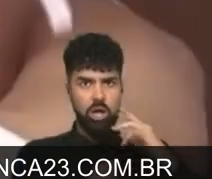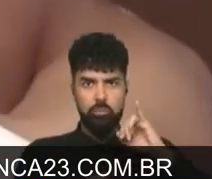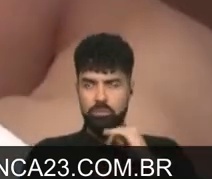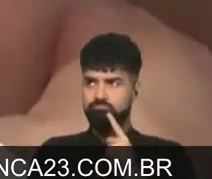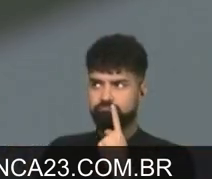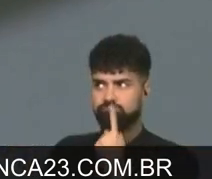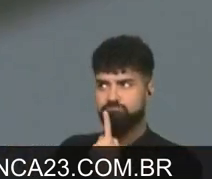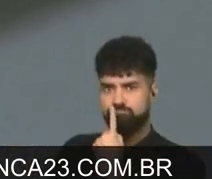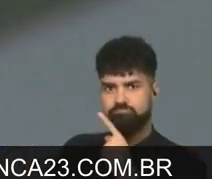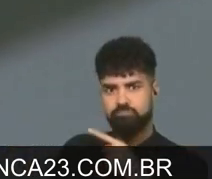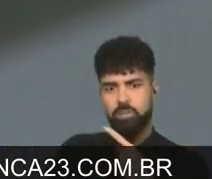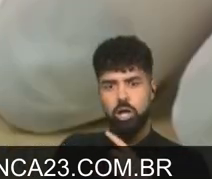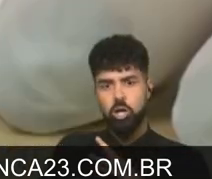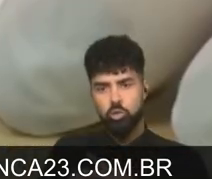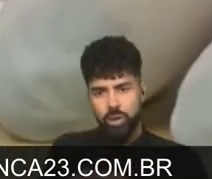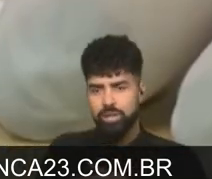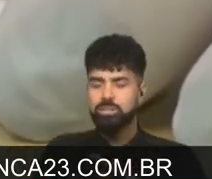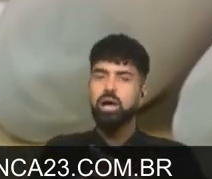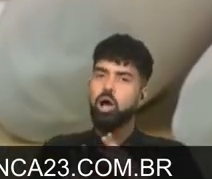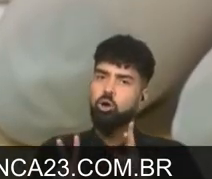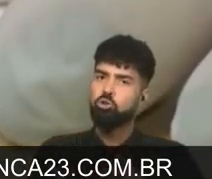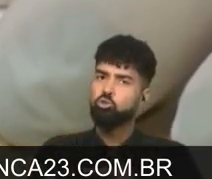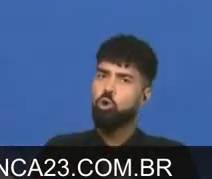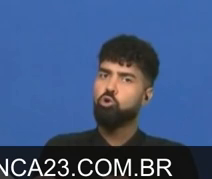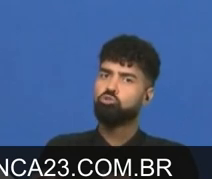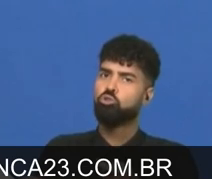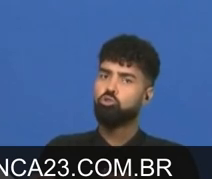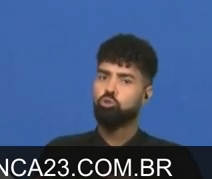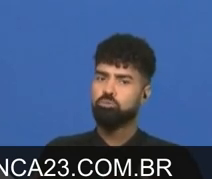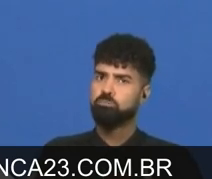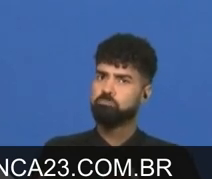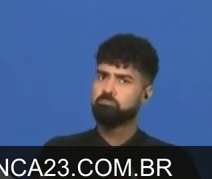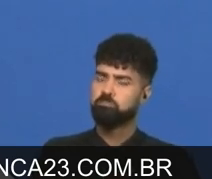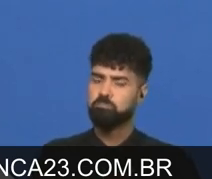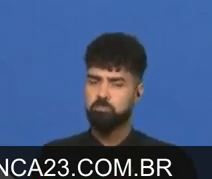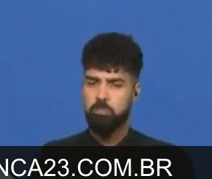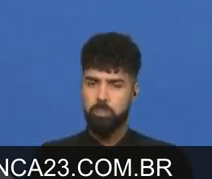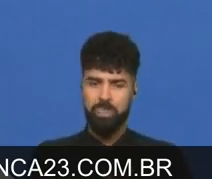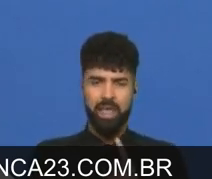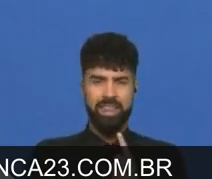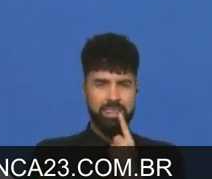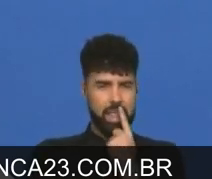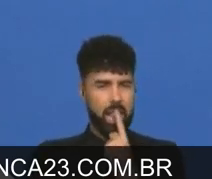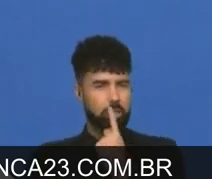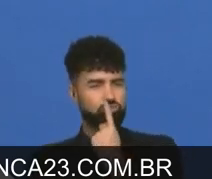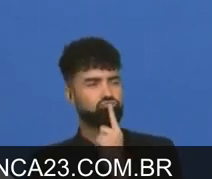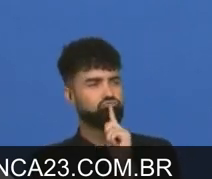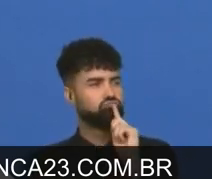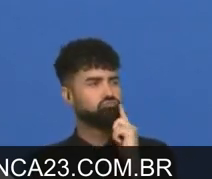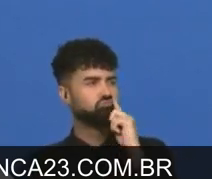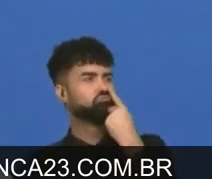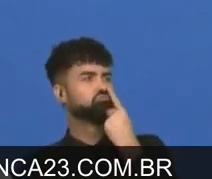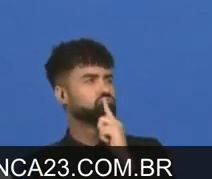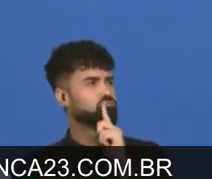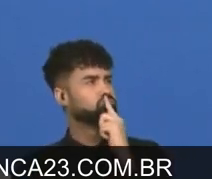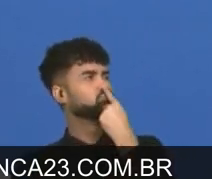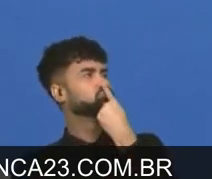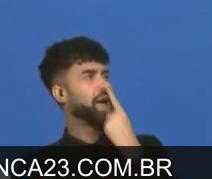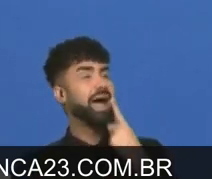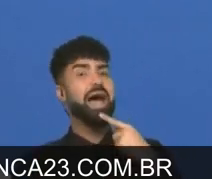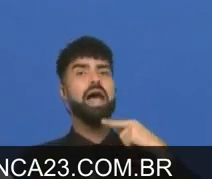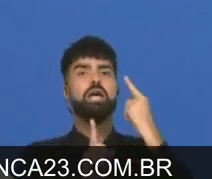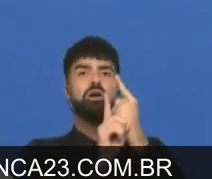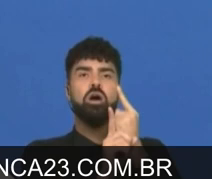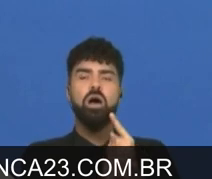para que a doença continue sob controle a forma geral os testes ajudam a enxergar o cenário